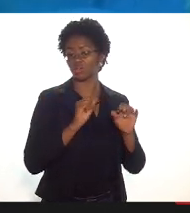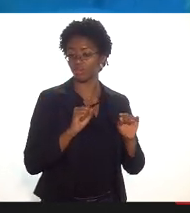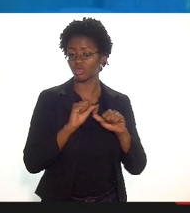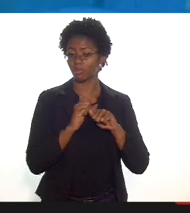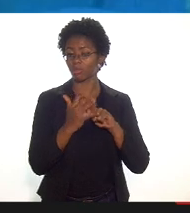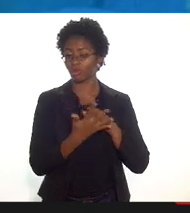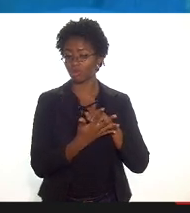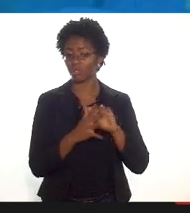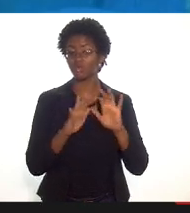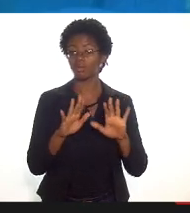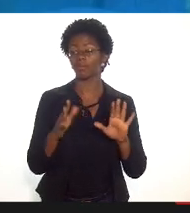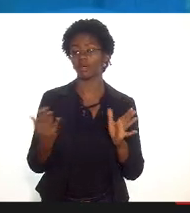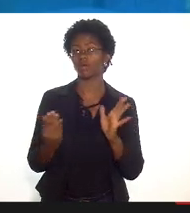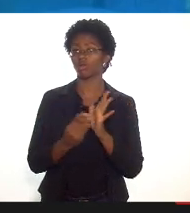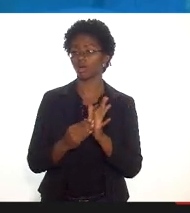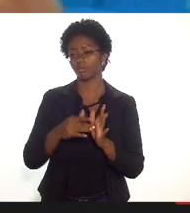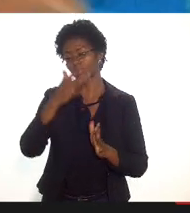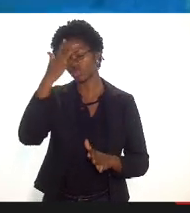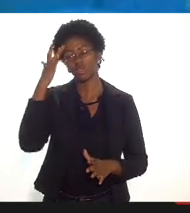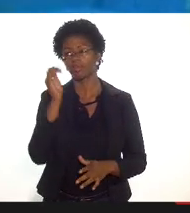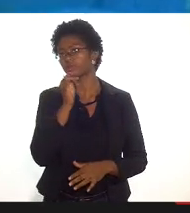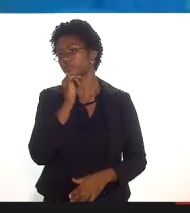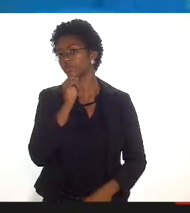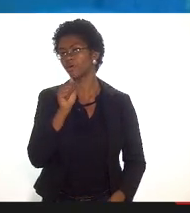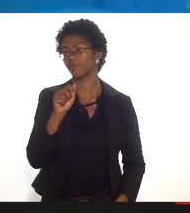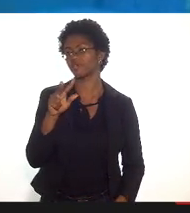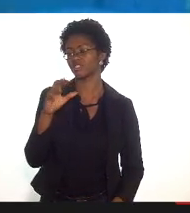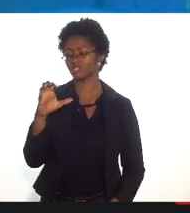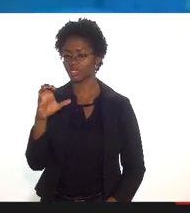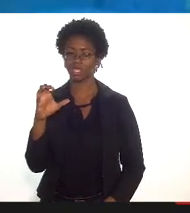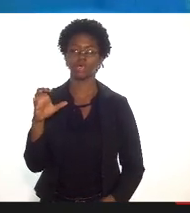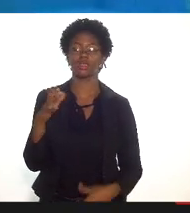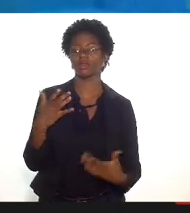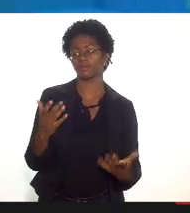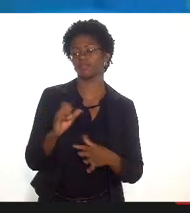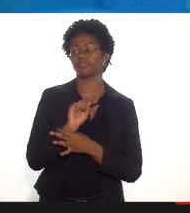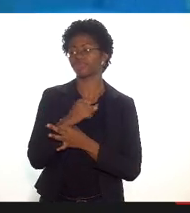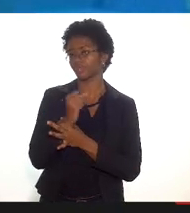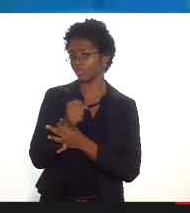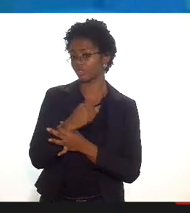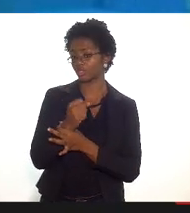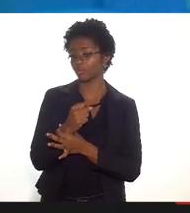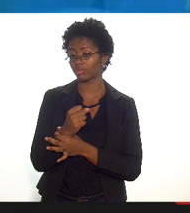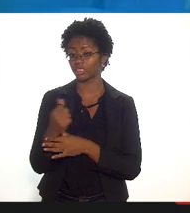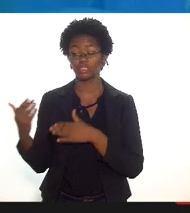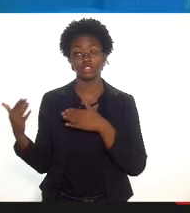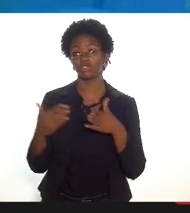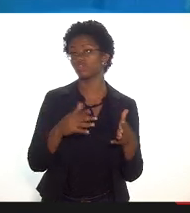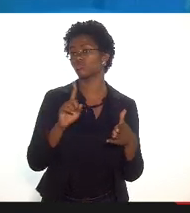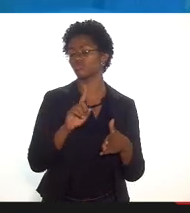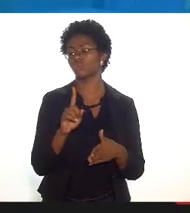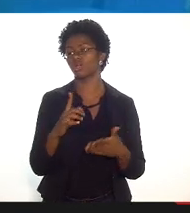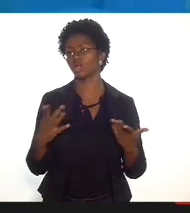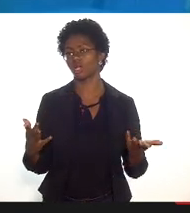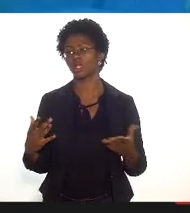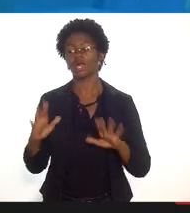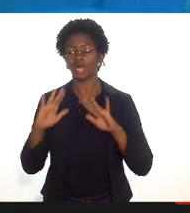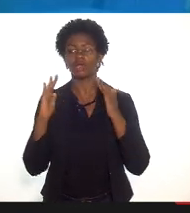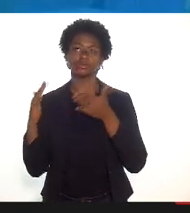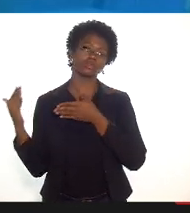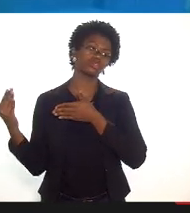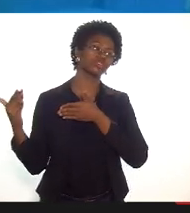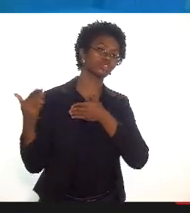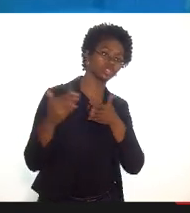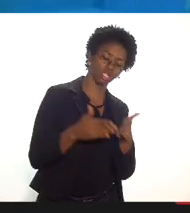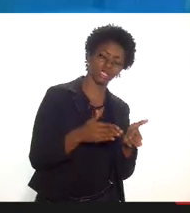para botar para o paciente com um acidente vascular cerebral, ortopedia e tal. Esses pacientes continuam chegando na rede. E quando o hospital, né, o caso do